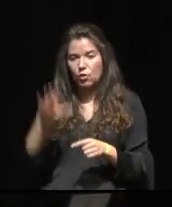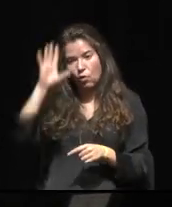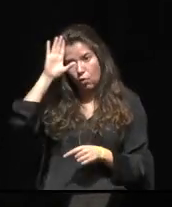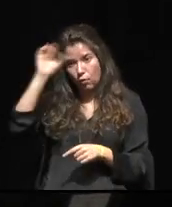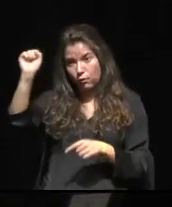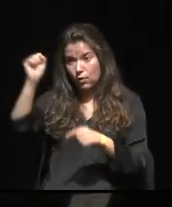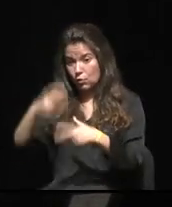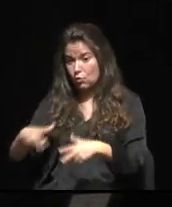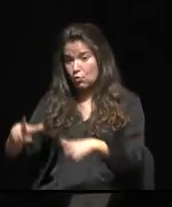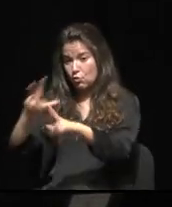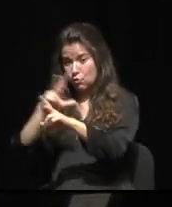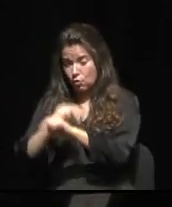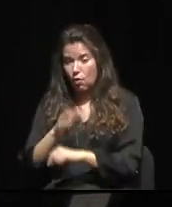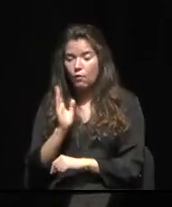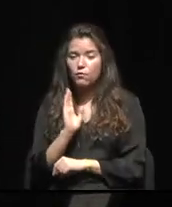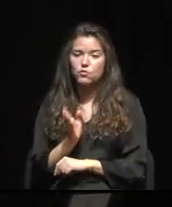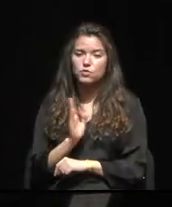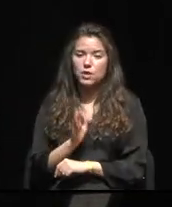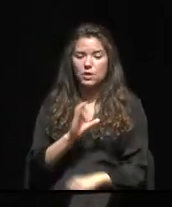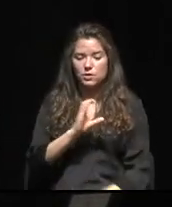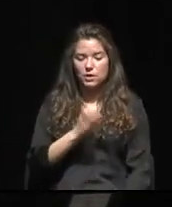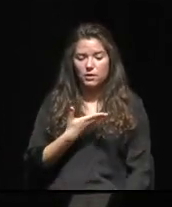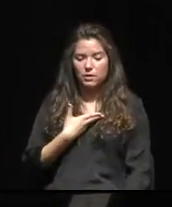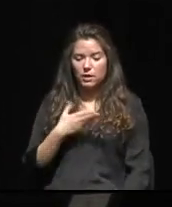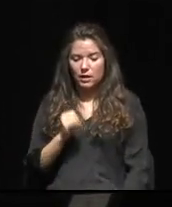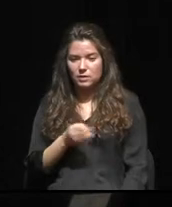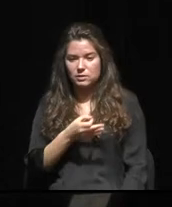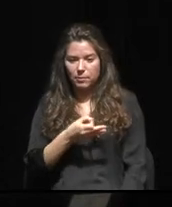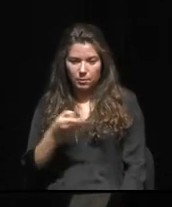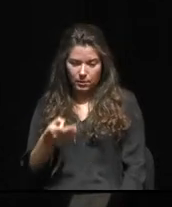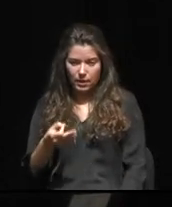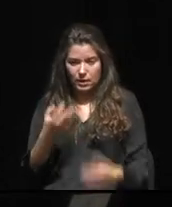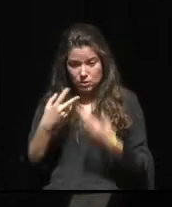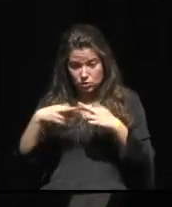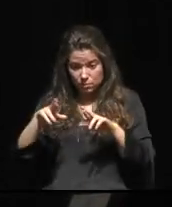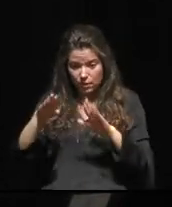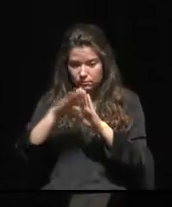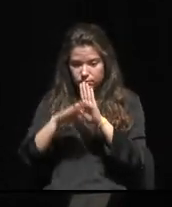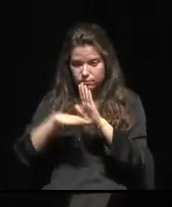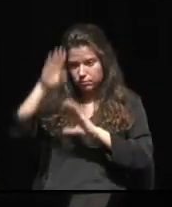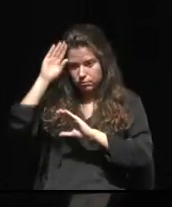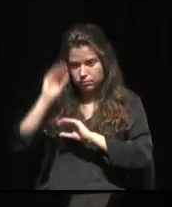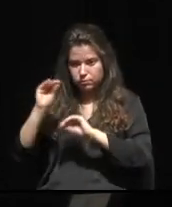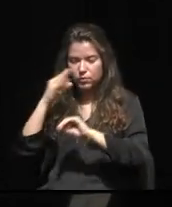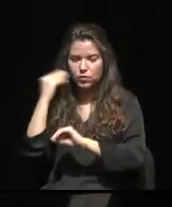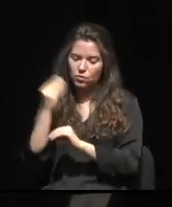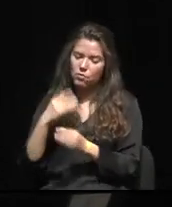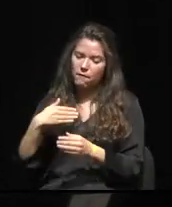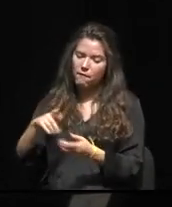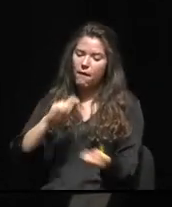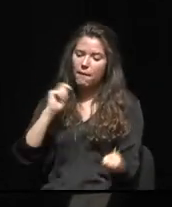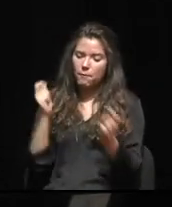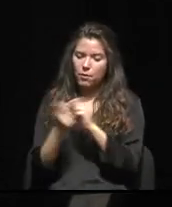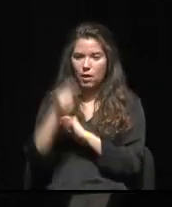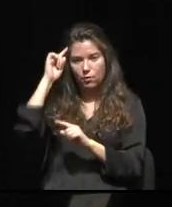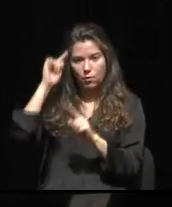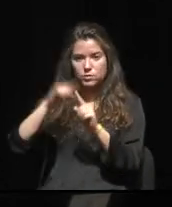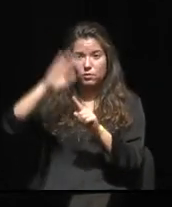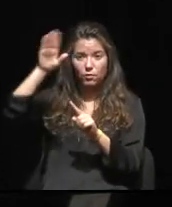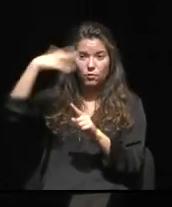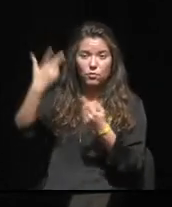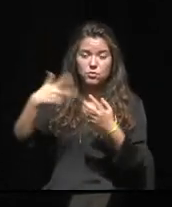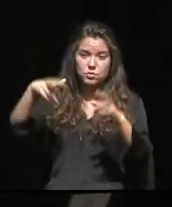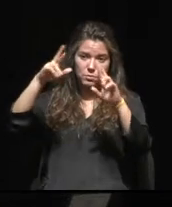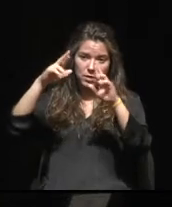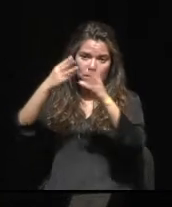empossado e o cdspp faz votos para que as políticas educativas e de juventude mudem para que o futuro volte a ter